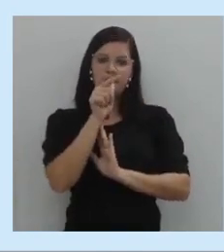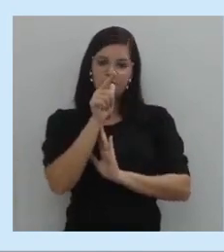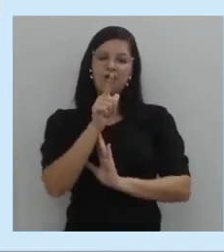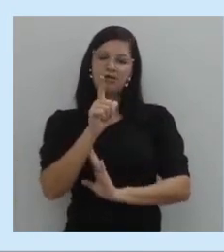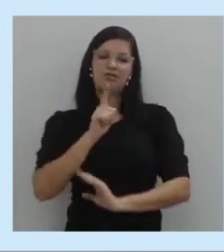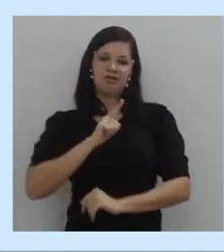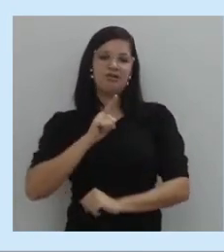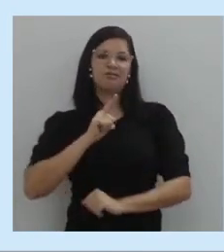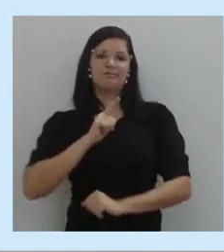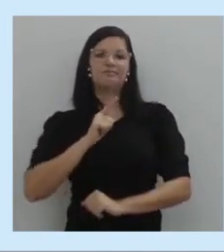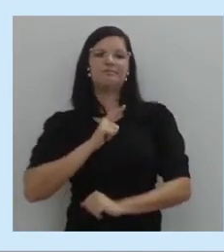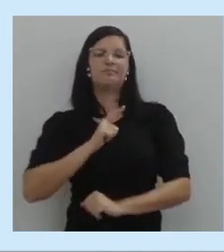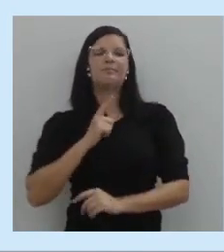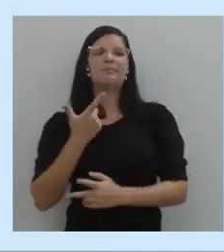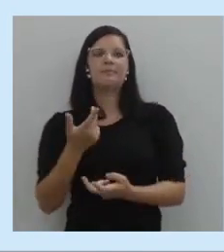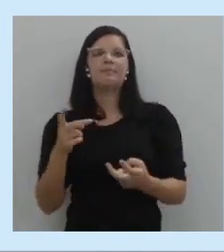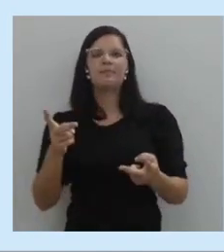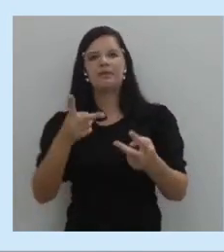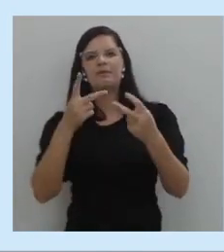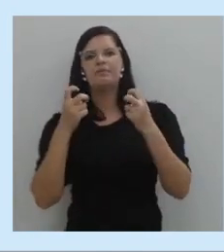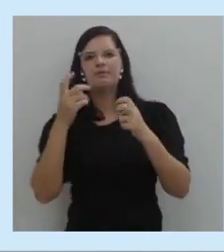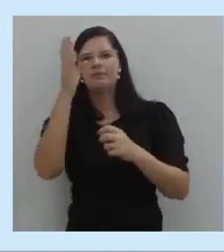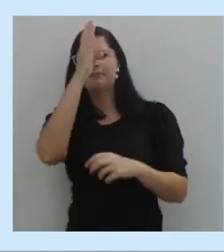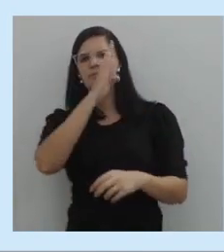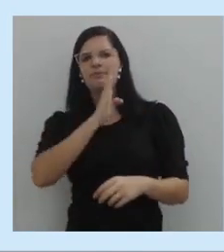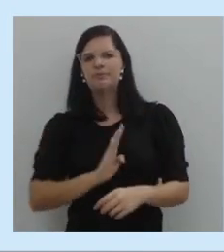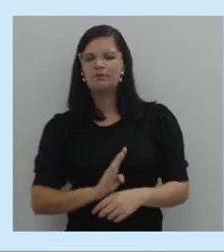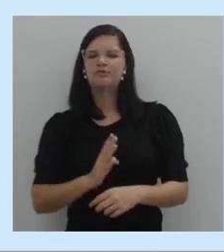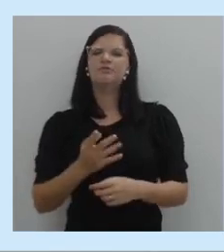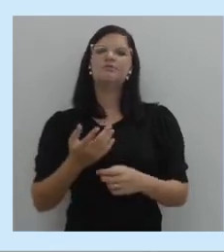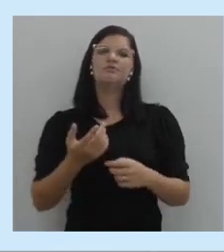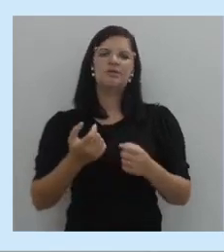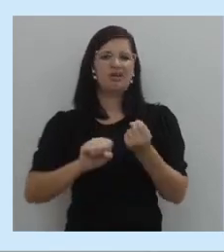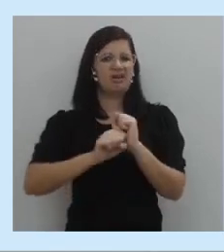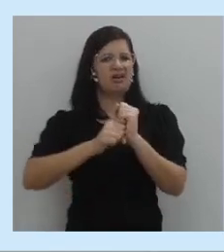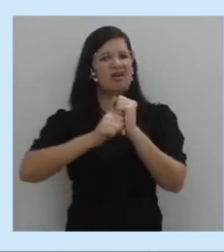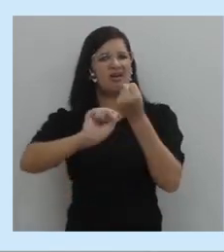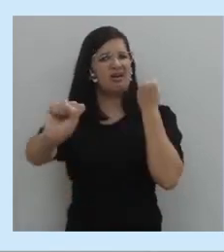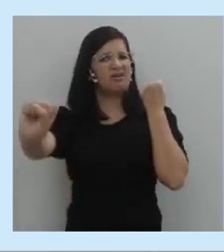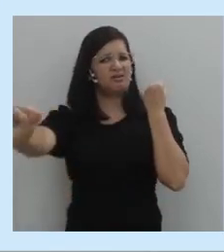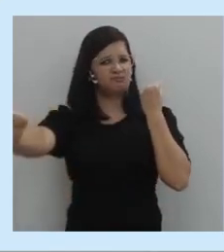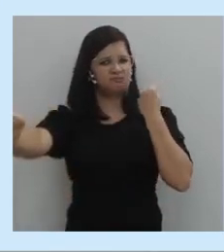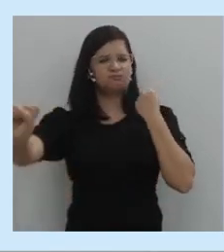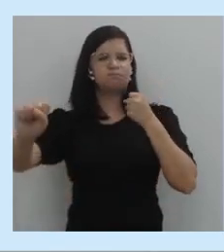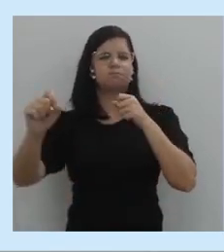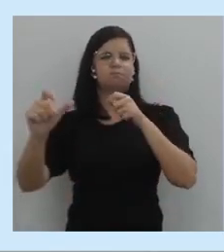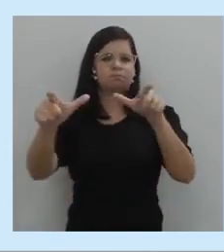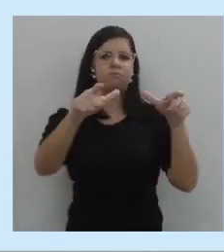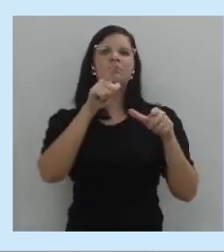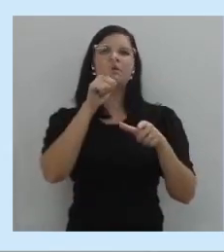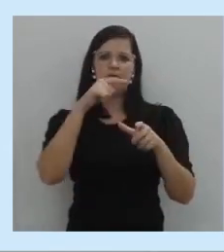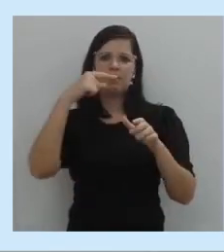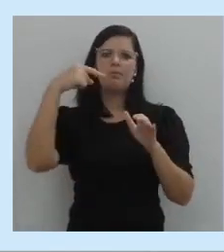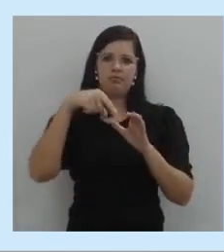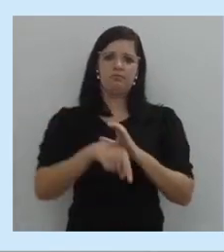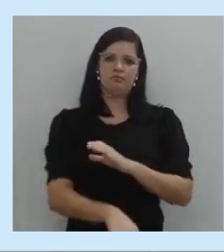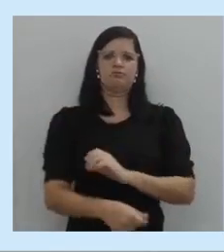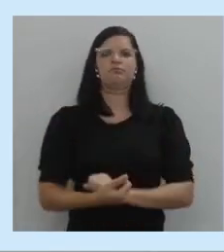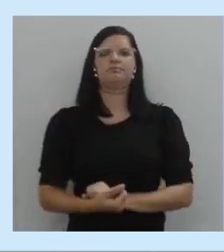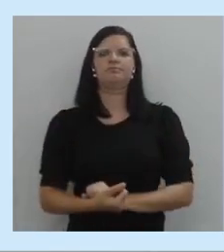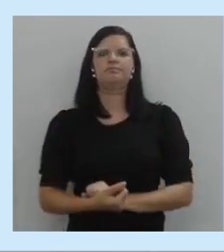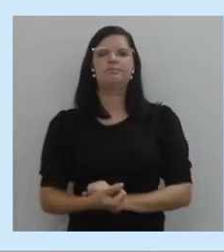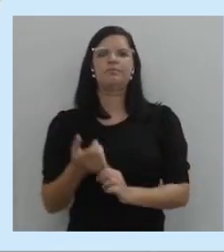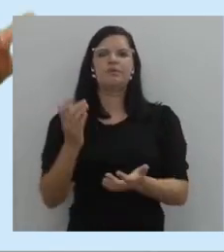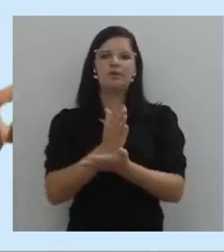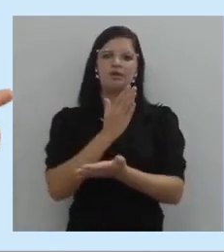ele existir, tá? E a gente vai observar que aqui no Brasil existe uma grande quantidade, né, de águas subterrâneas, tá?